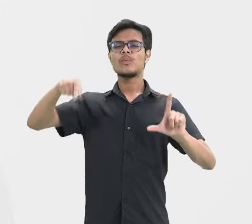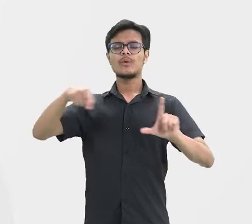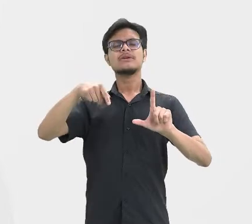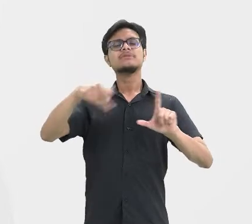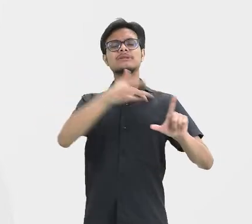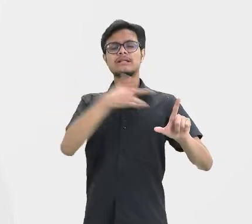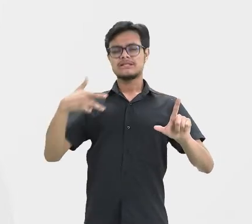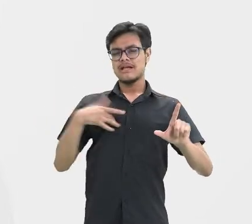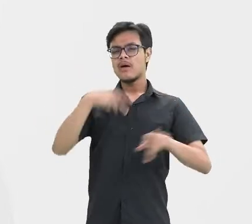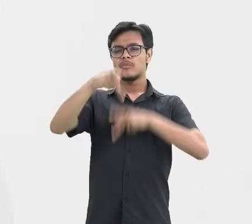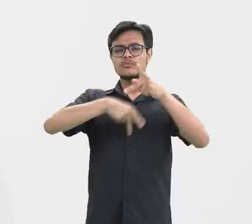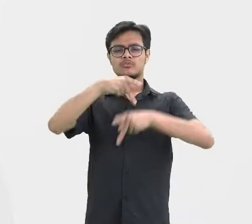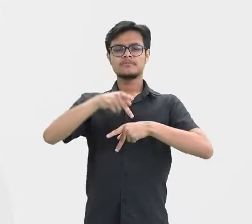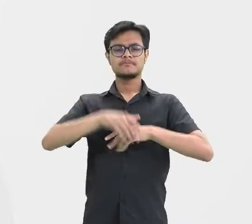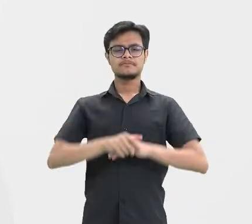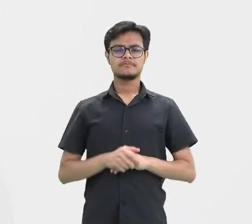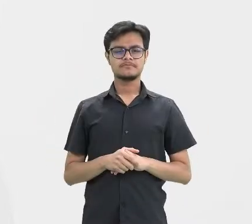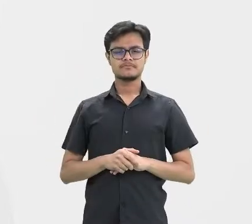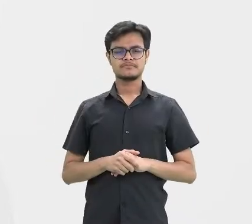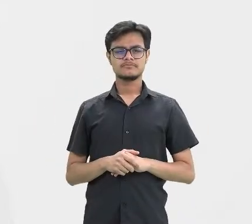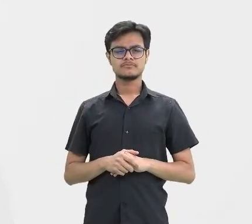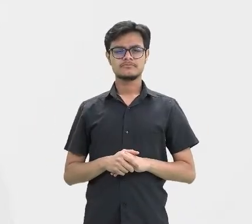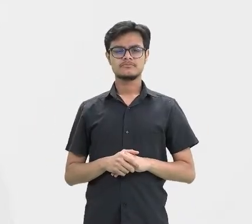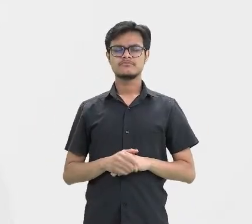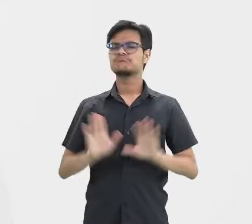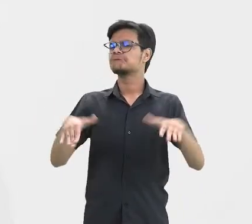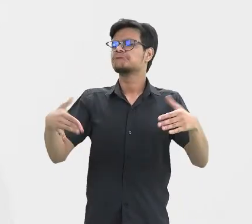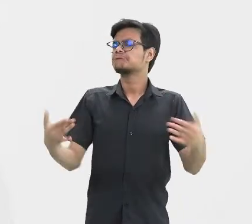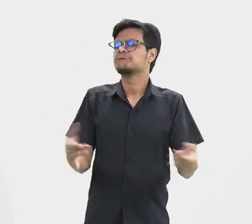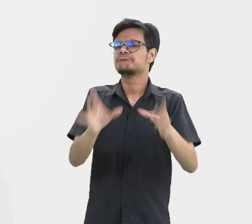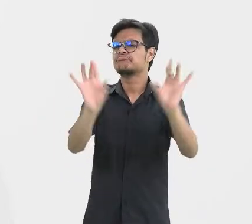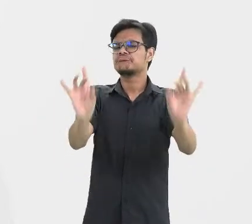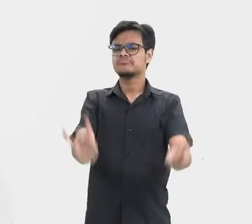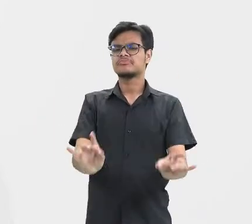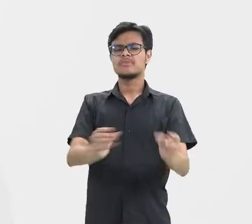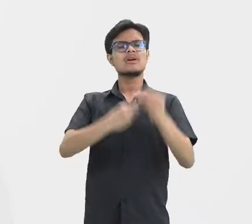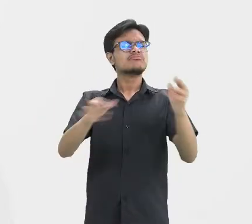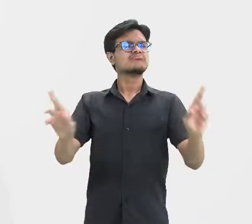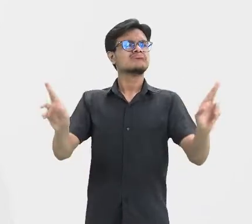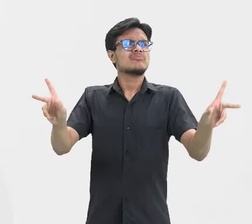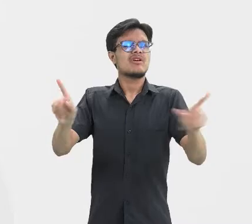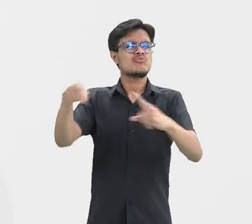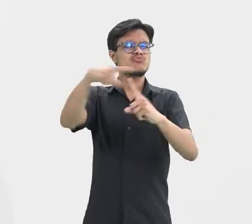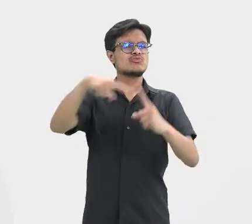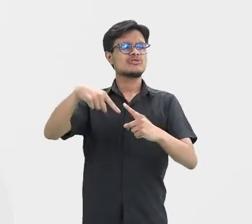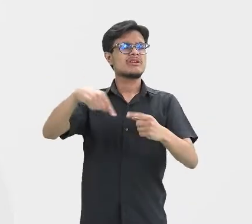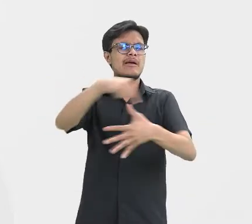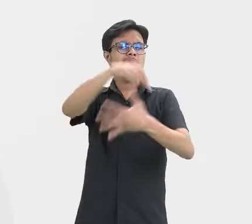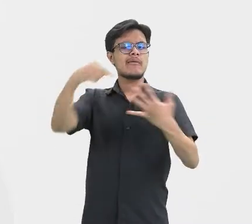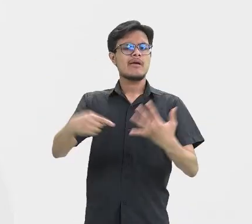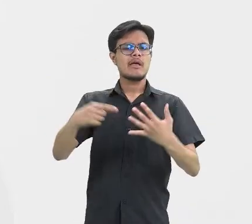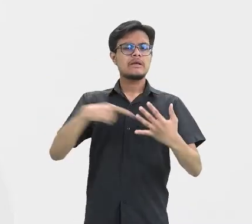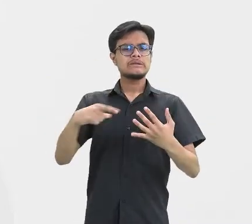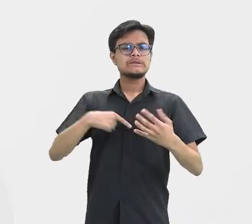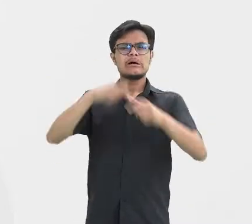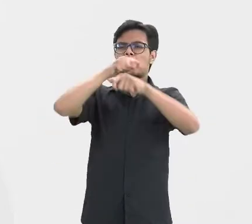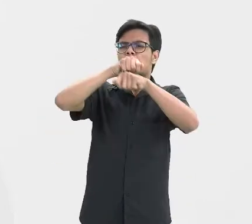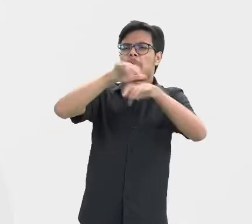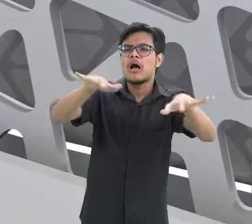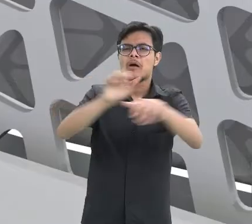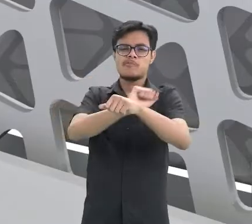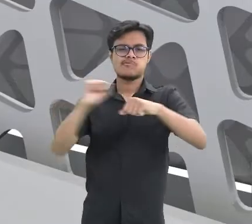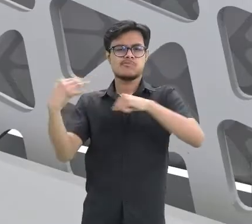de saúde pública. Vamos falar sobre as diferenças, né, entre surto, epidemias